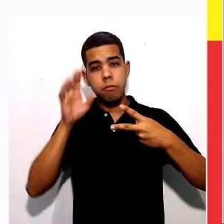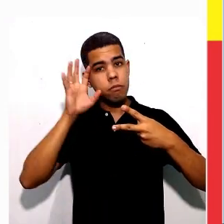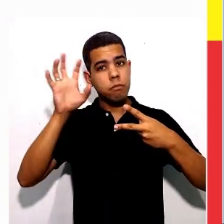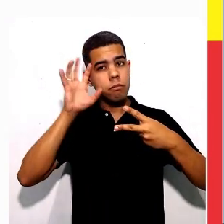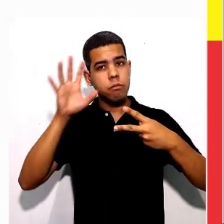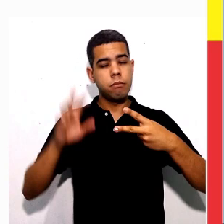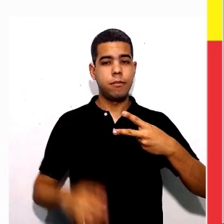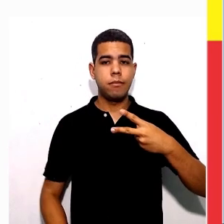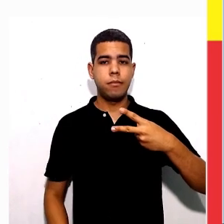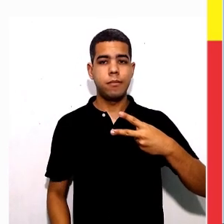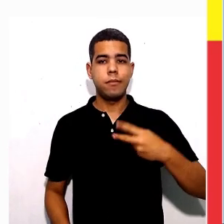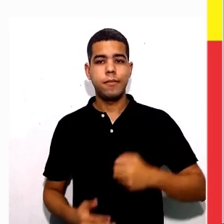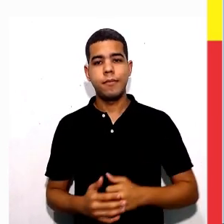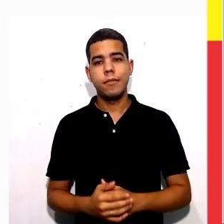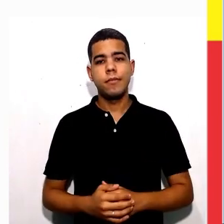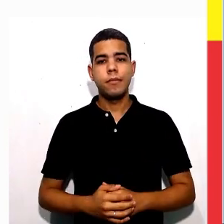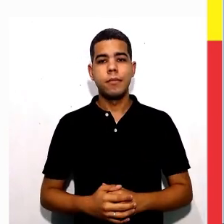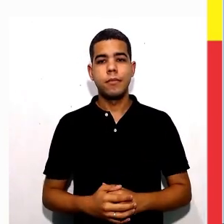aí.